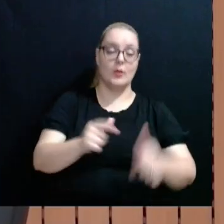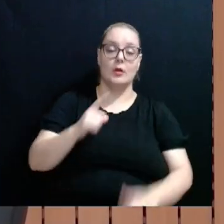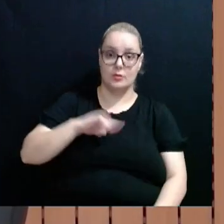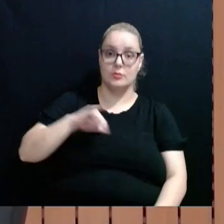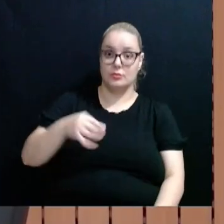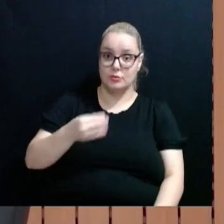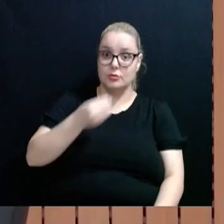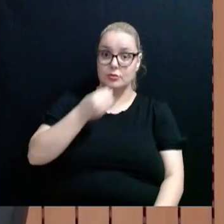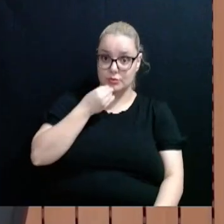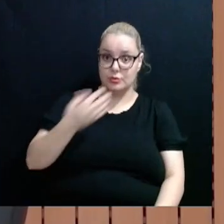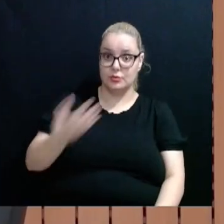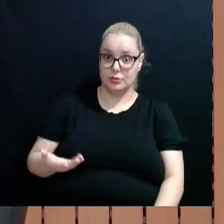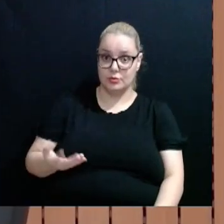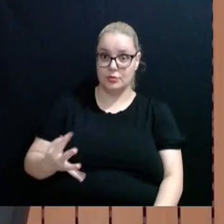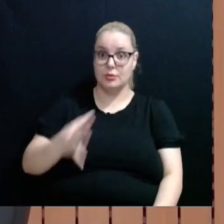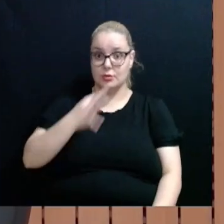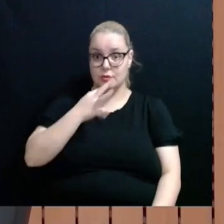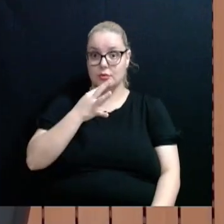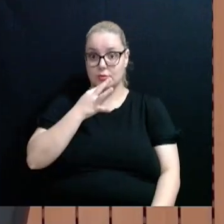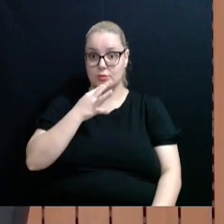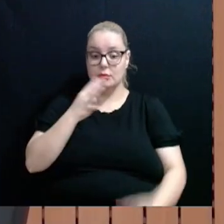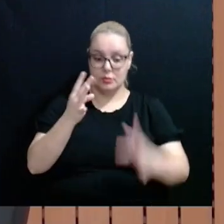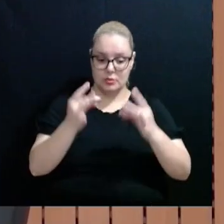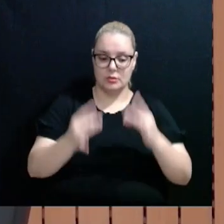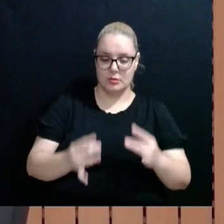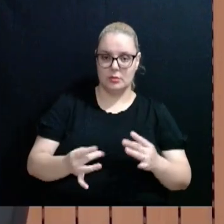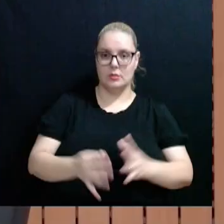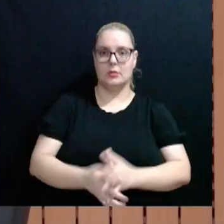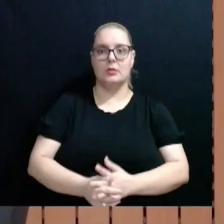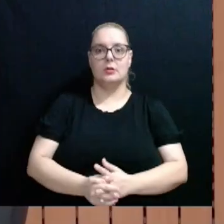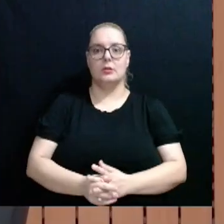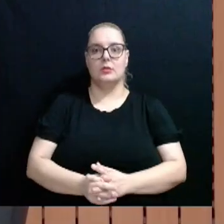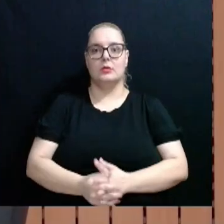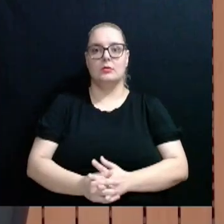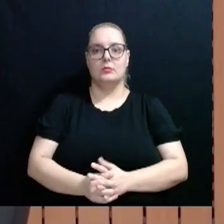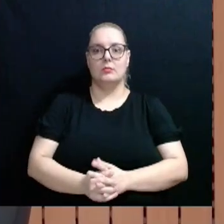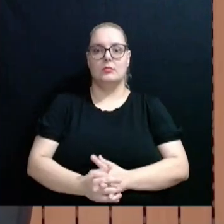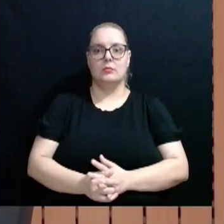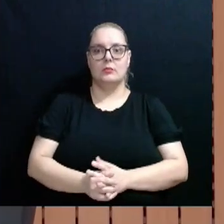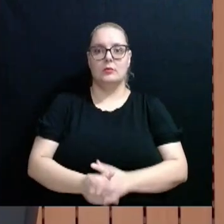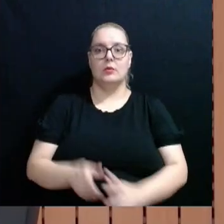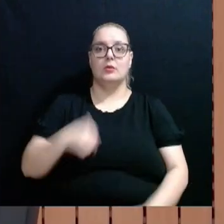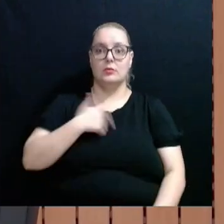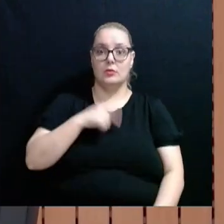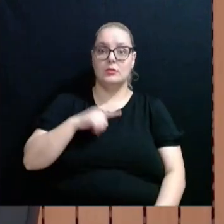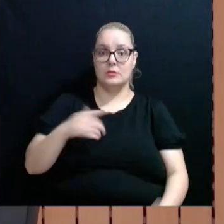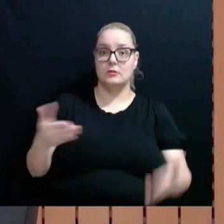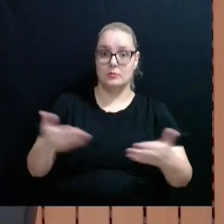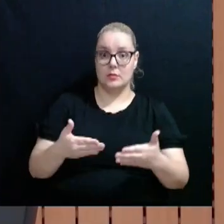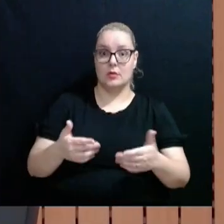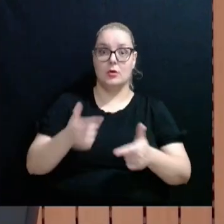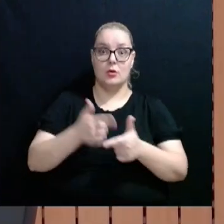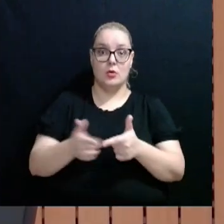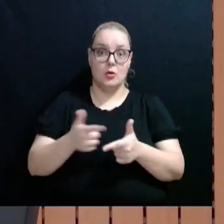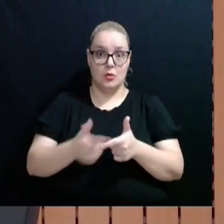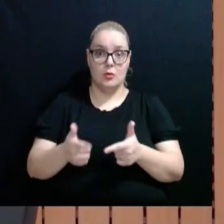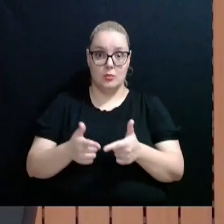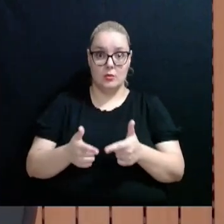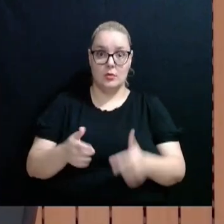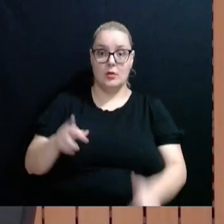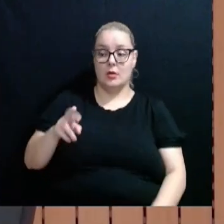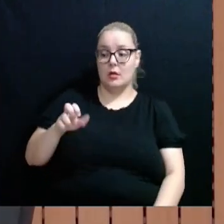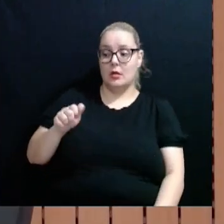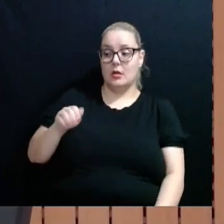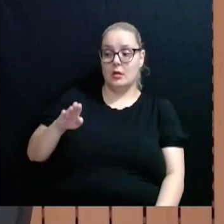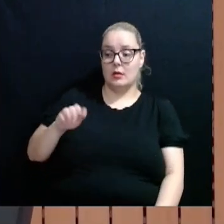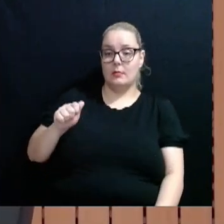de conhecer detalhadamente, né? Nós temos agora um problema de reabastecimento